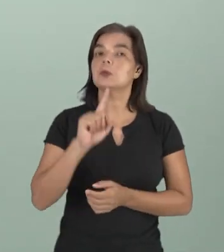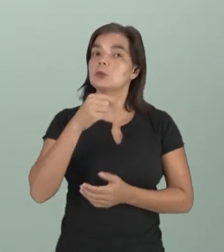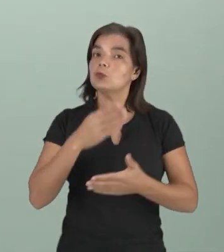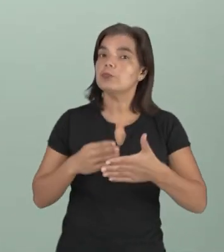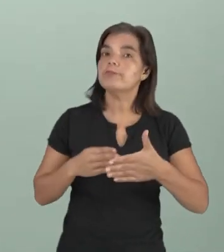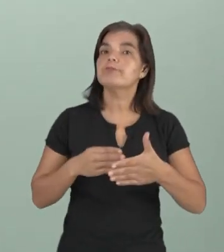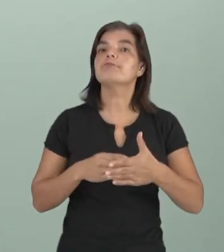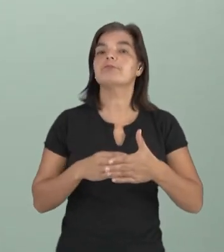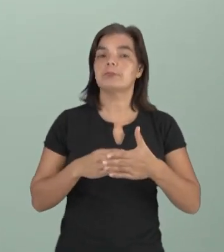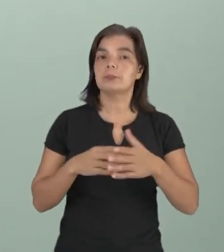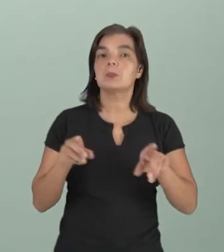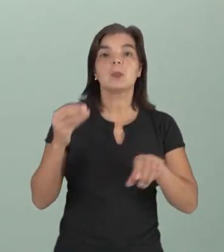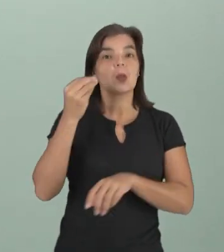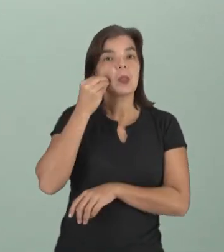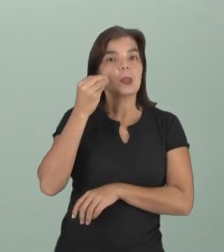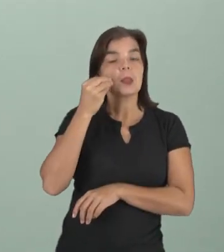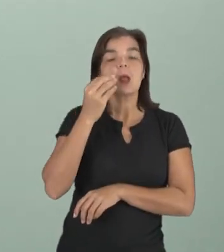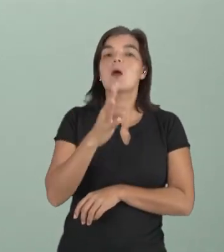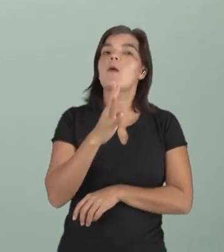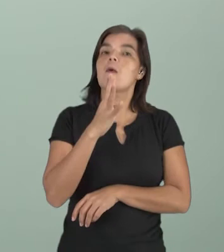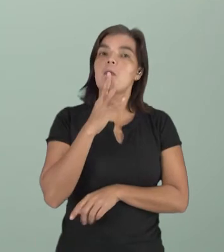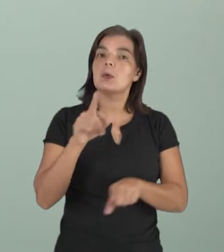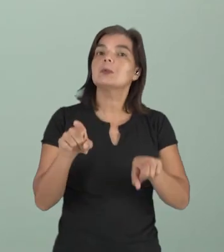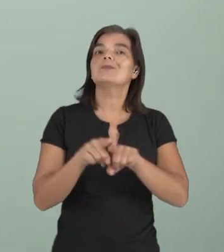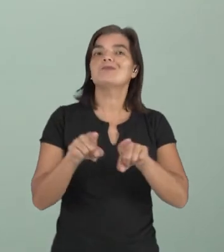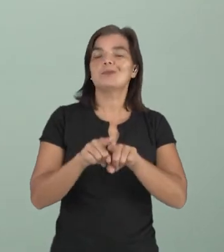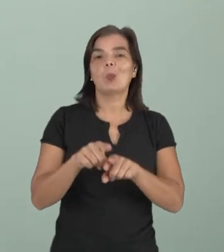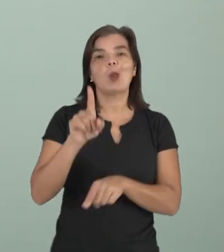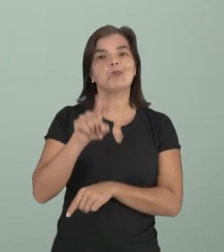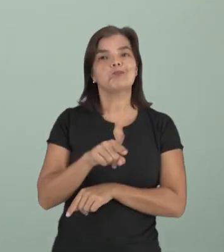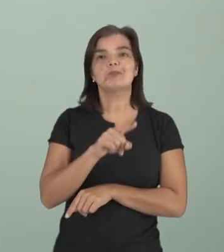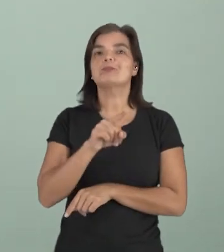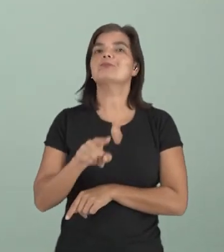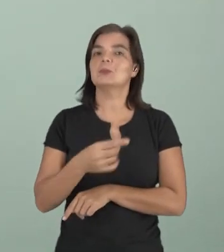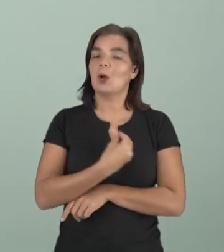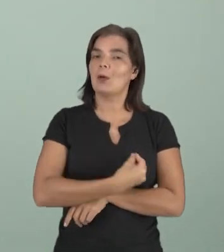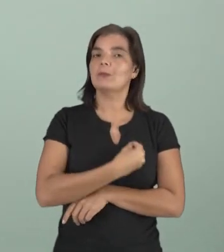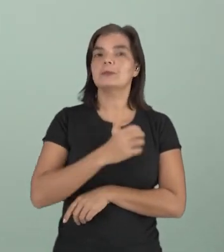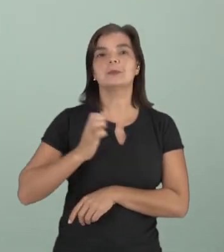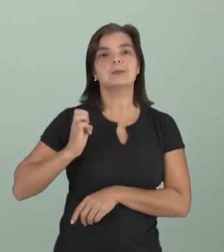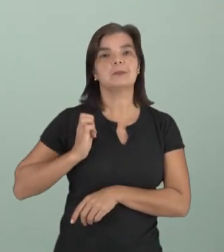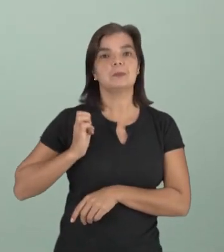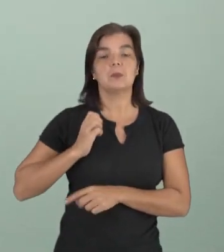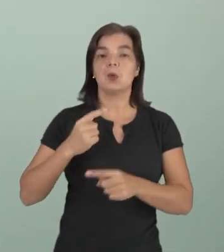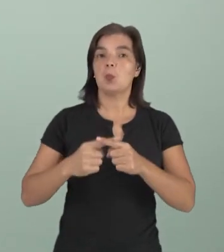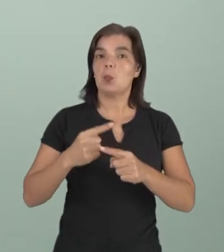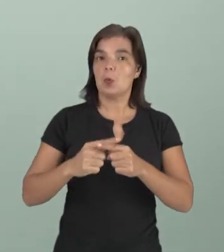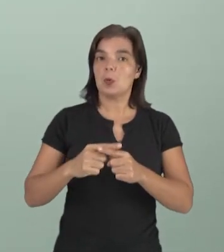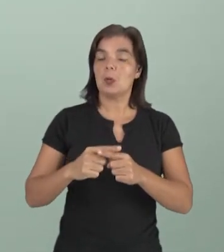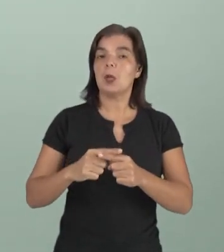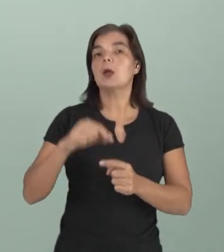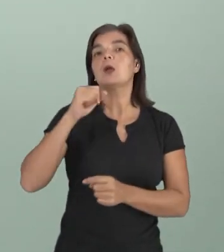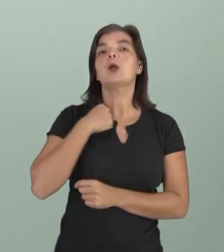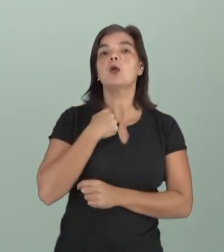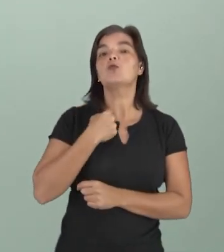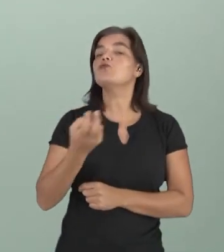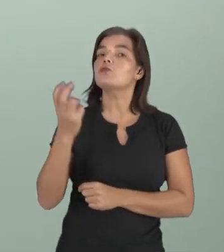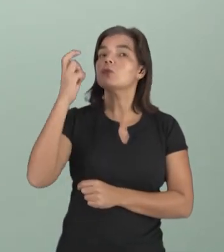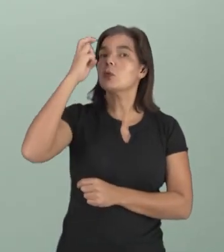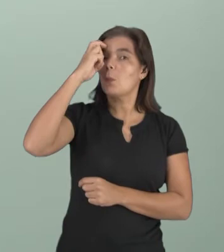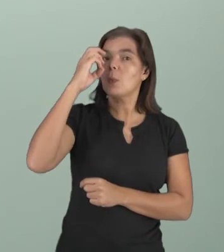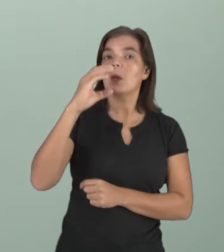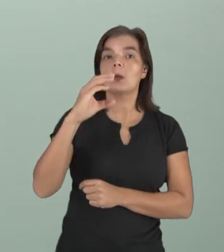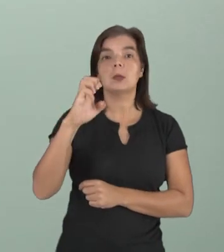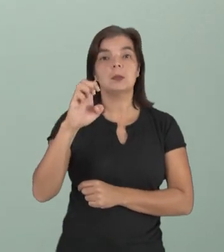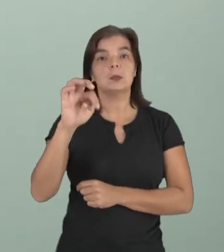de impedir a tentativa de conhecer, ela ainda anula a vida ética, porque o ideal de sabedoria para o cético